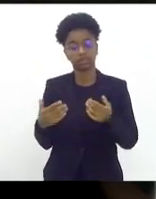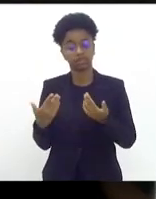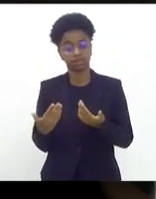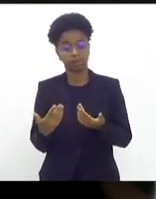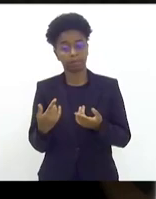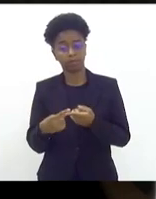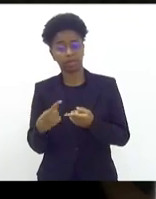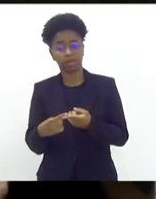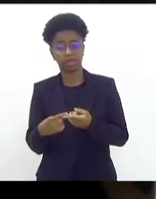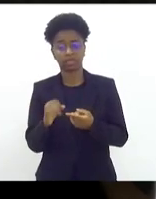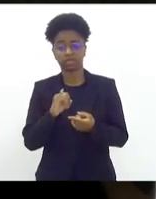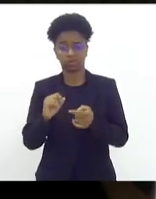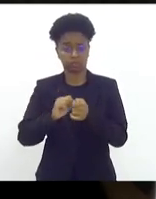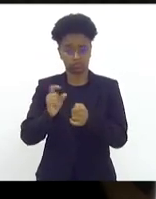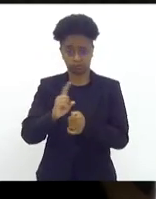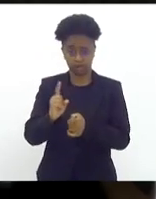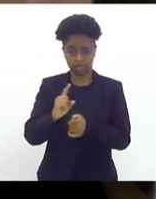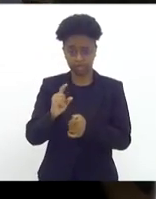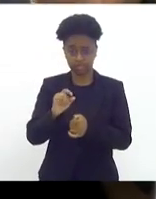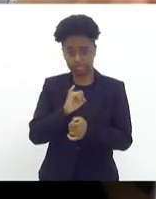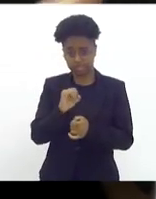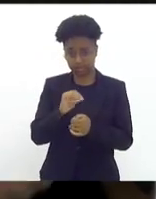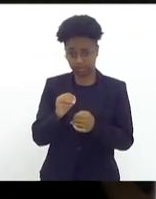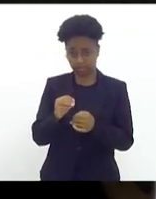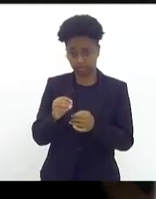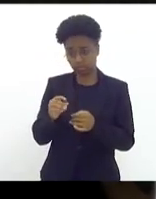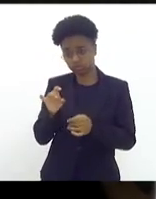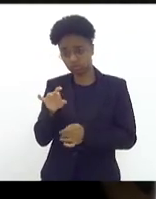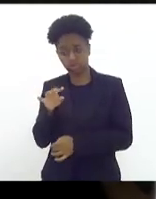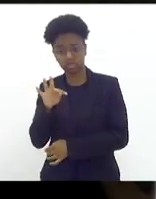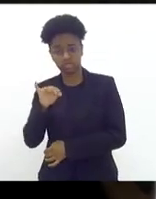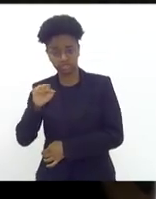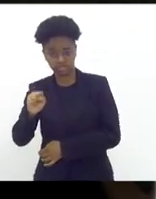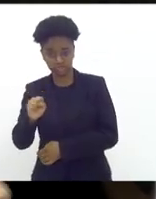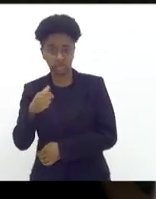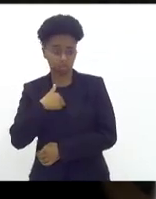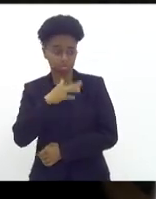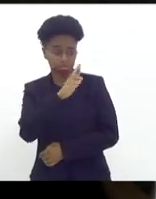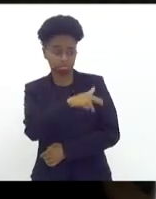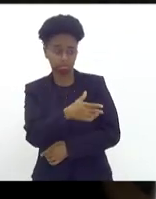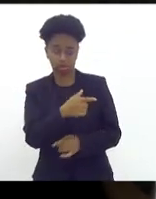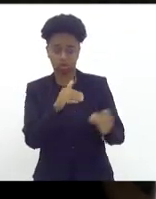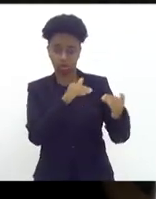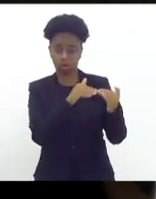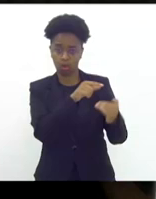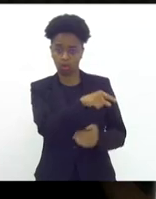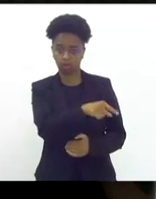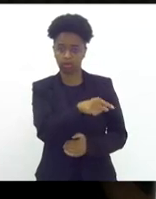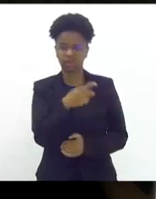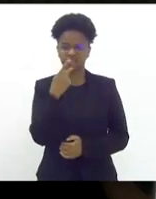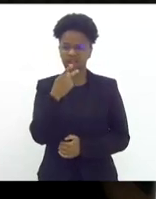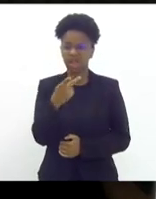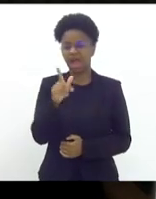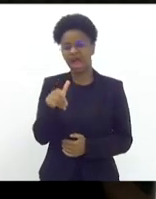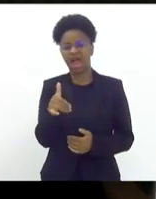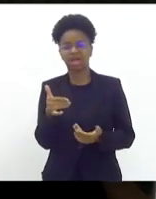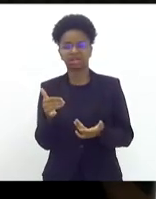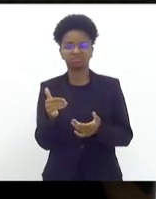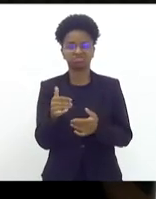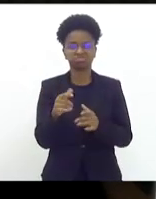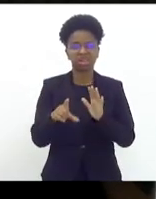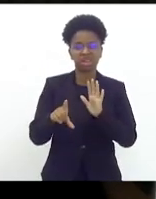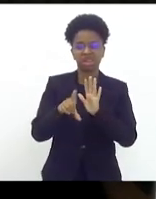porque, senão, o governador na TIS, por isso que eu acho que reza razão a ela, ele vai dizer assim, que instrumento legal